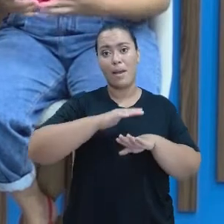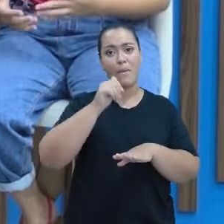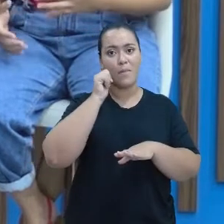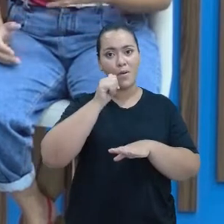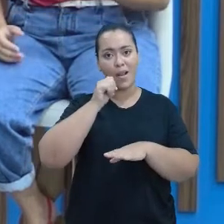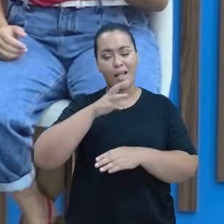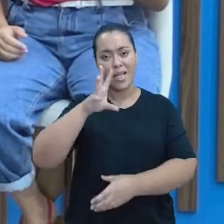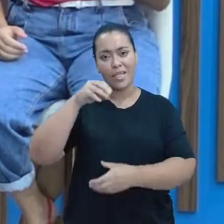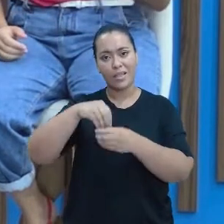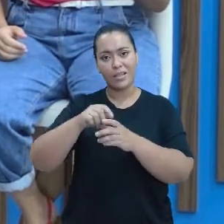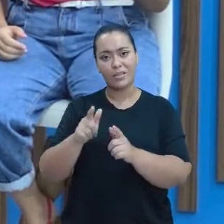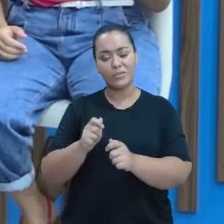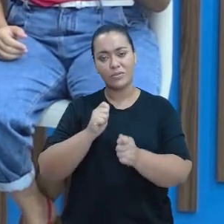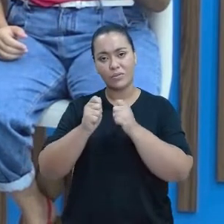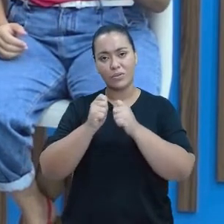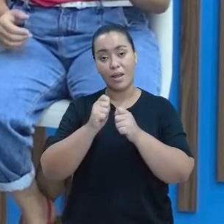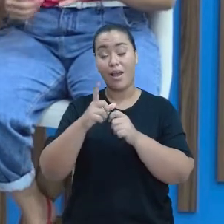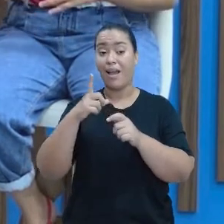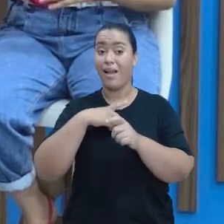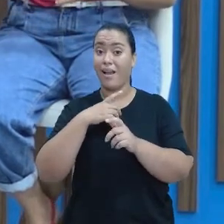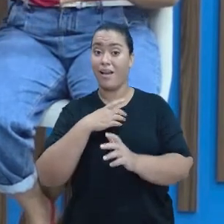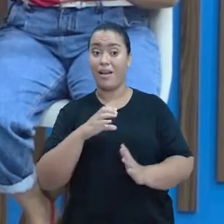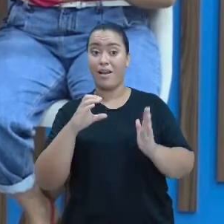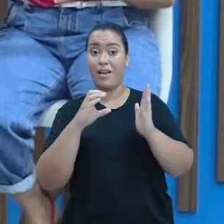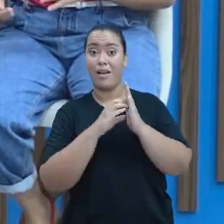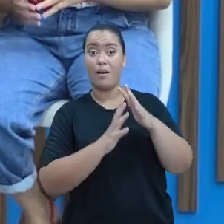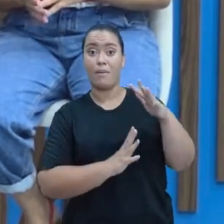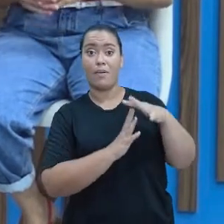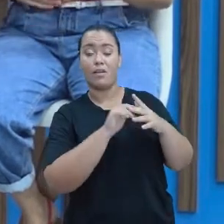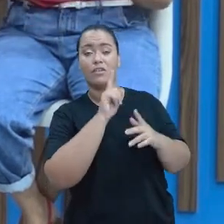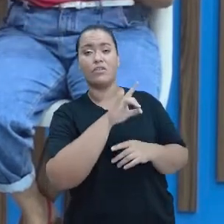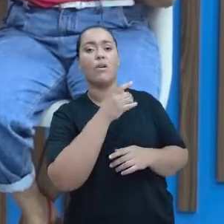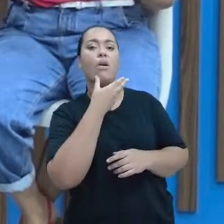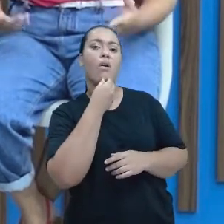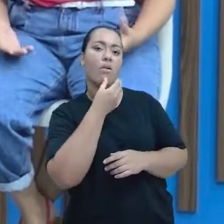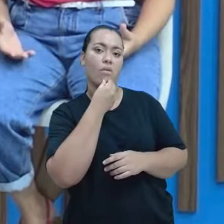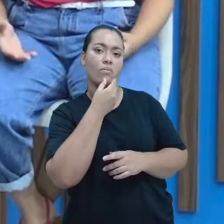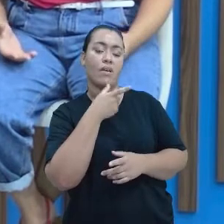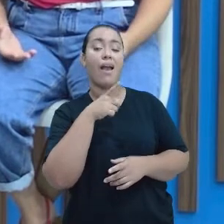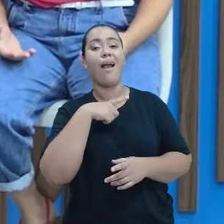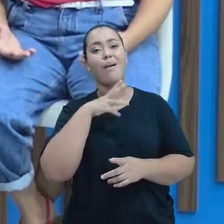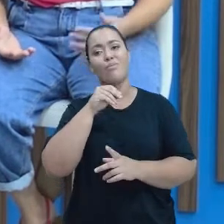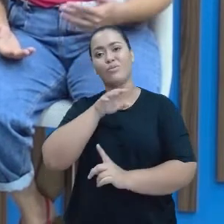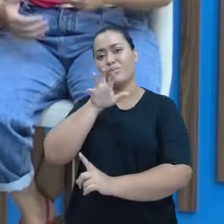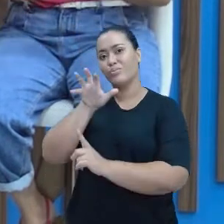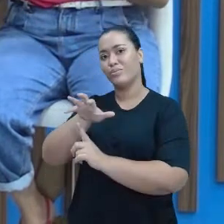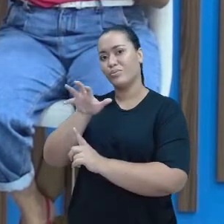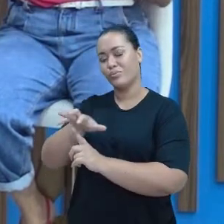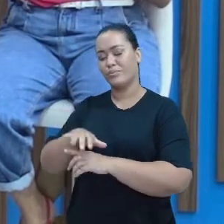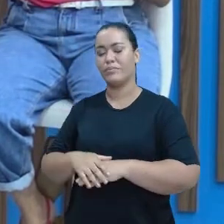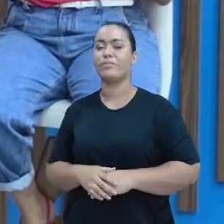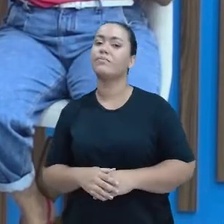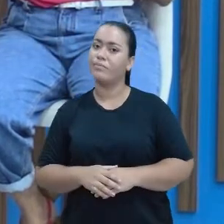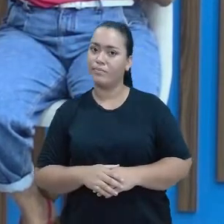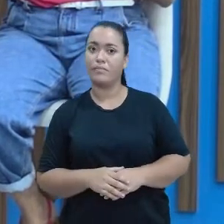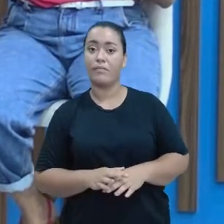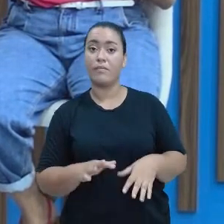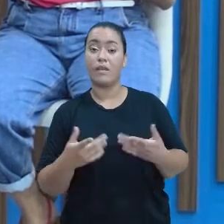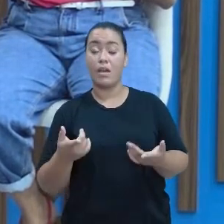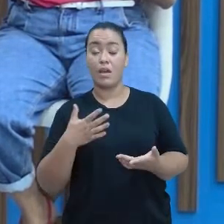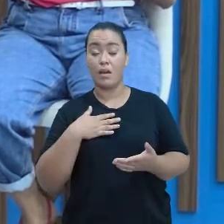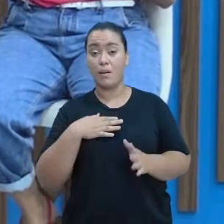jornalismo, muitas posições de poder ainda estão na mão dos homens, então ainda existe muito assédio. Eu posso citar